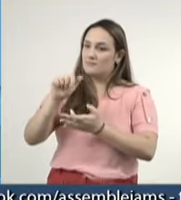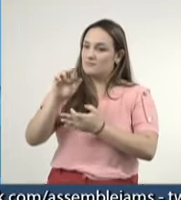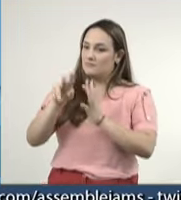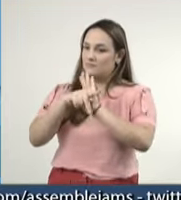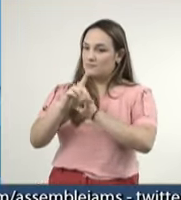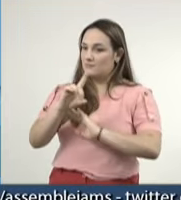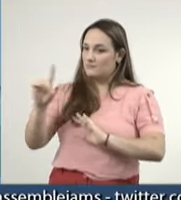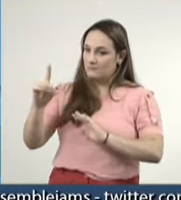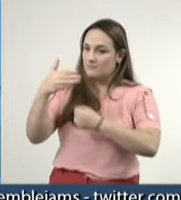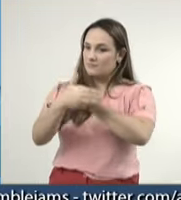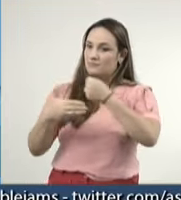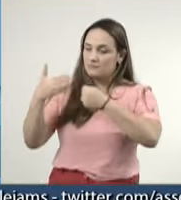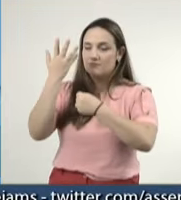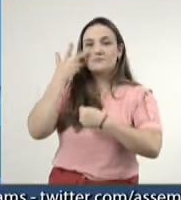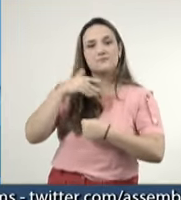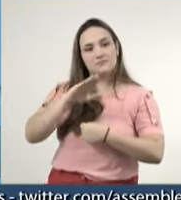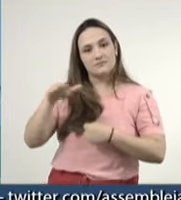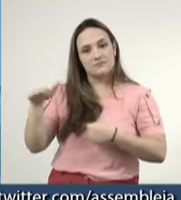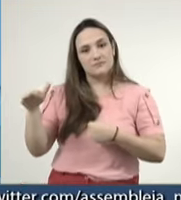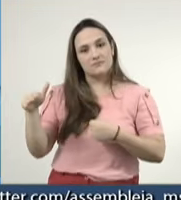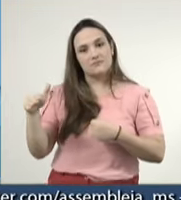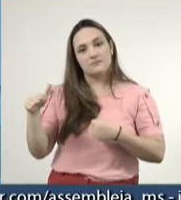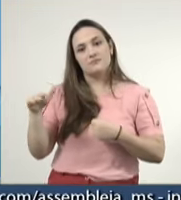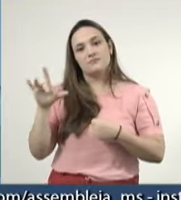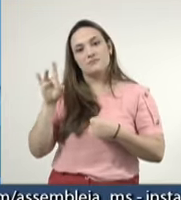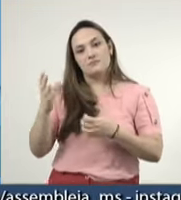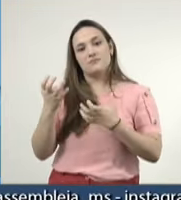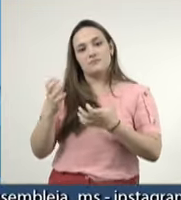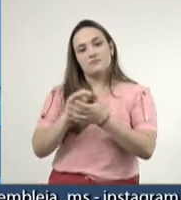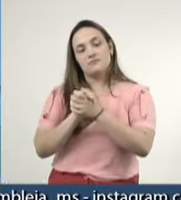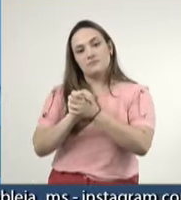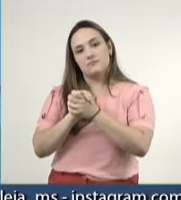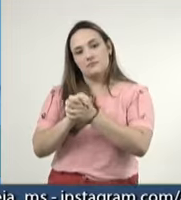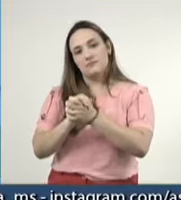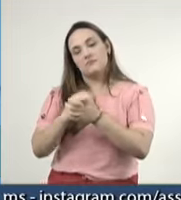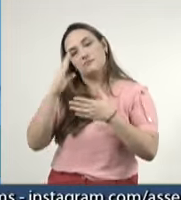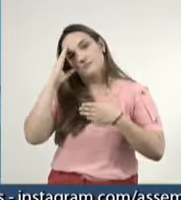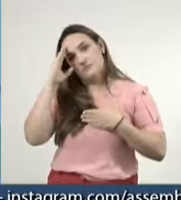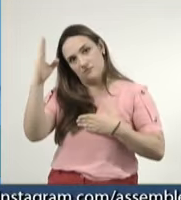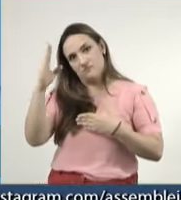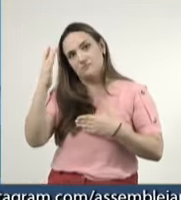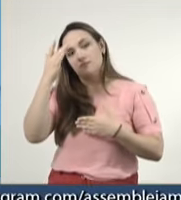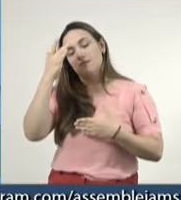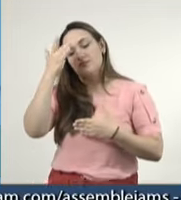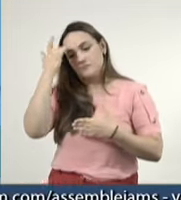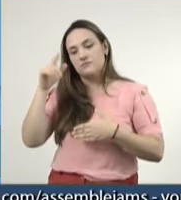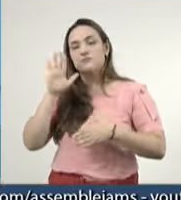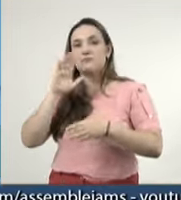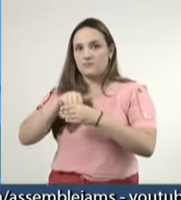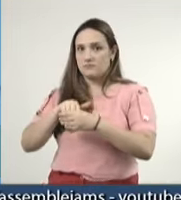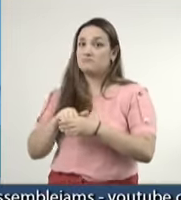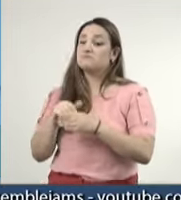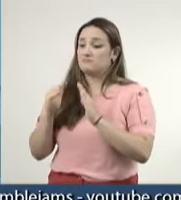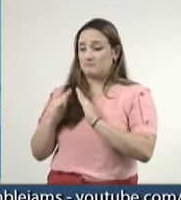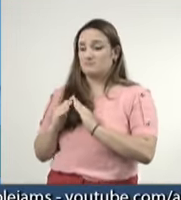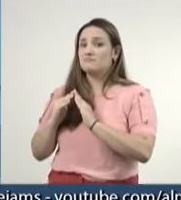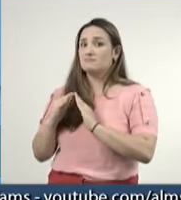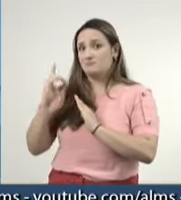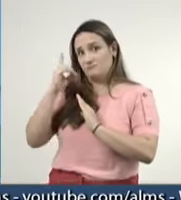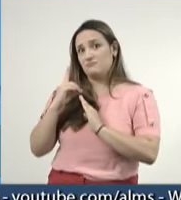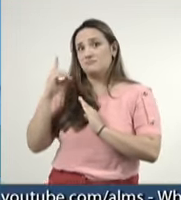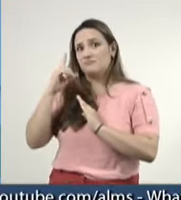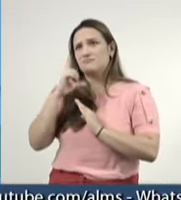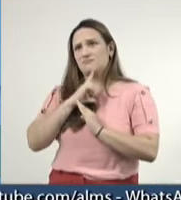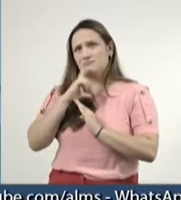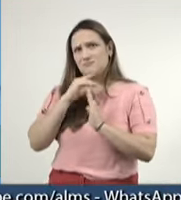direita para proteger as nossas crianças, tá? Então, queria parabenizar principalmente os eleitores conservadores que saíram de casa. Nós